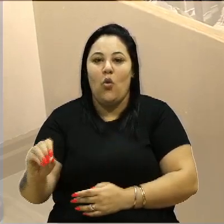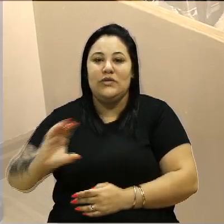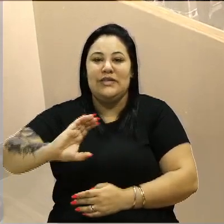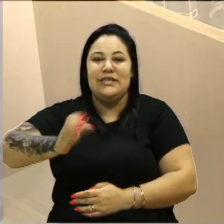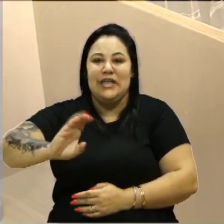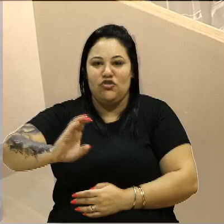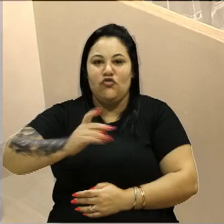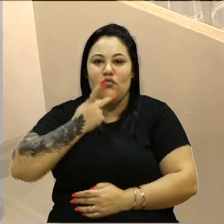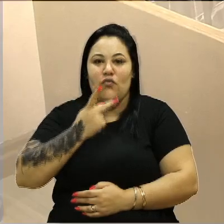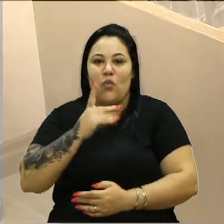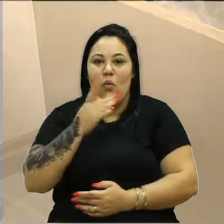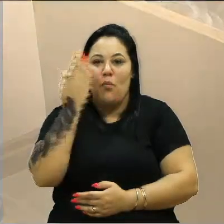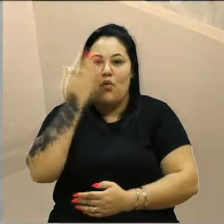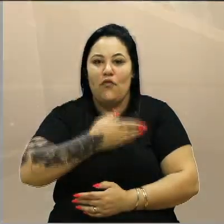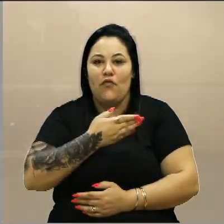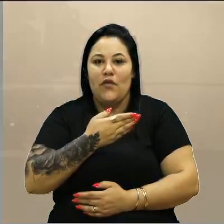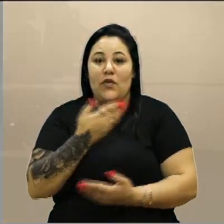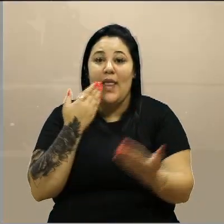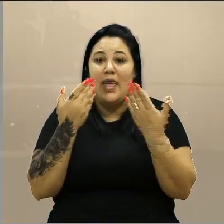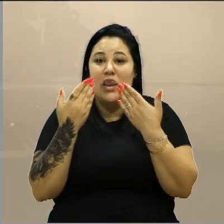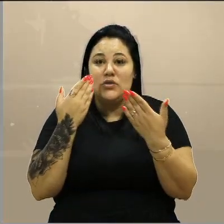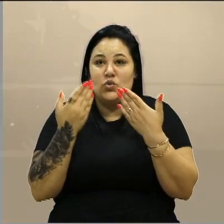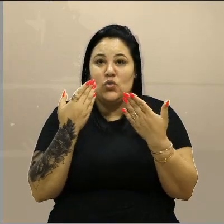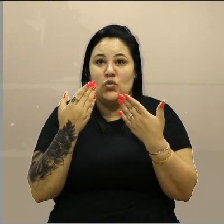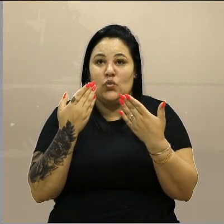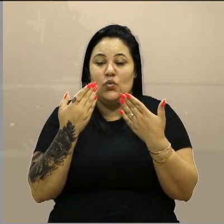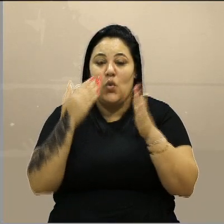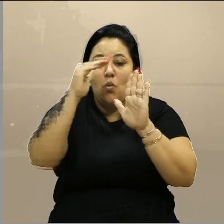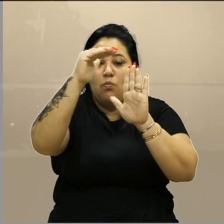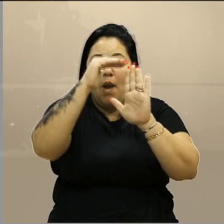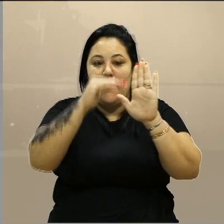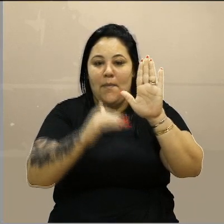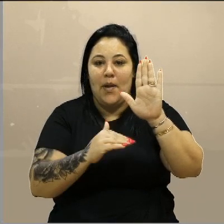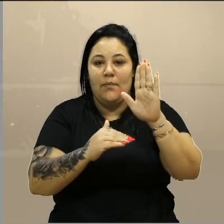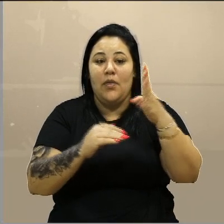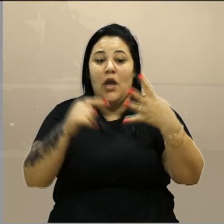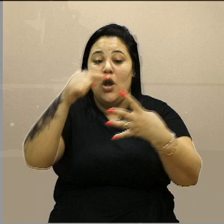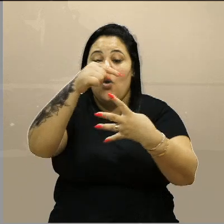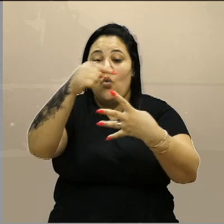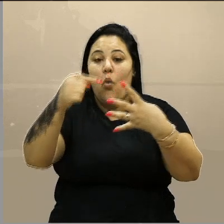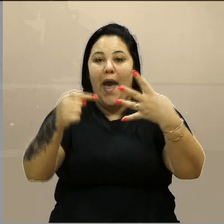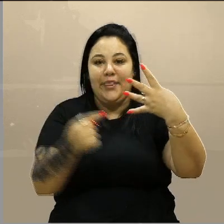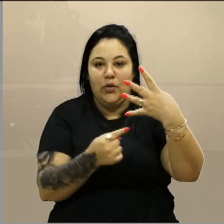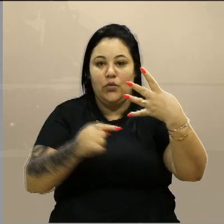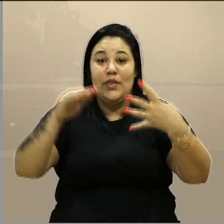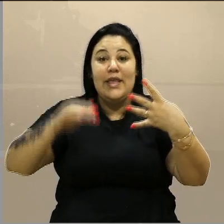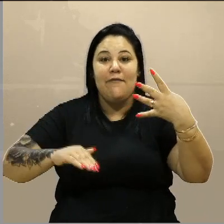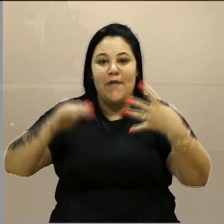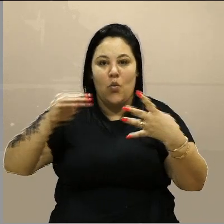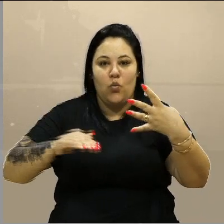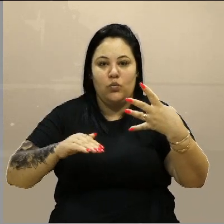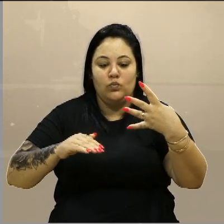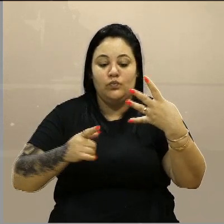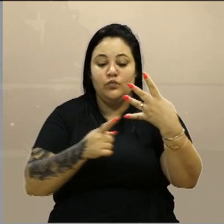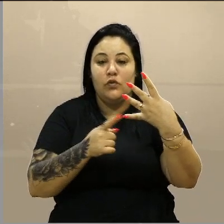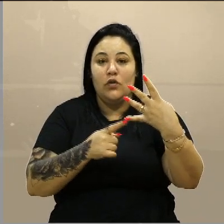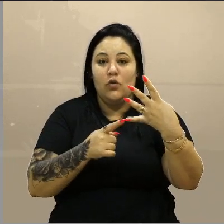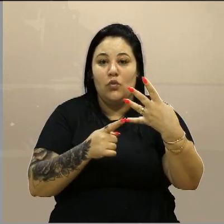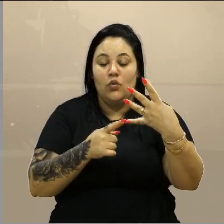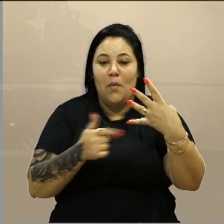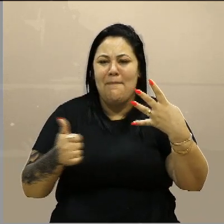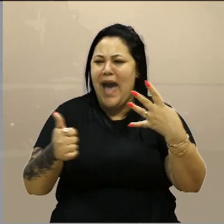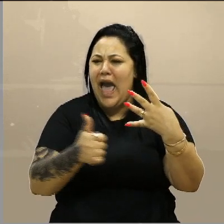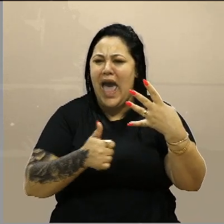que verificou 4 níveis de letramento científico dentro da população, sendo o nível 1, o nível mais